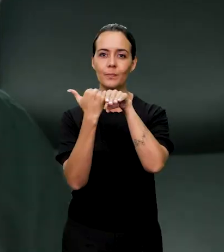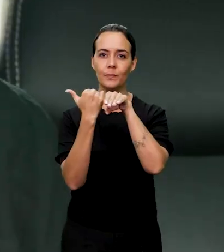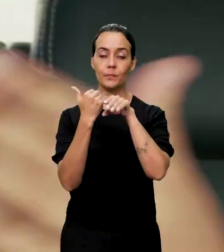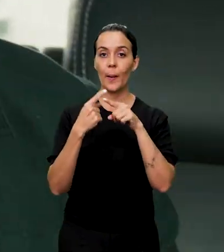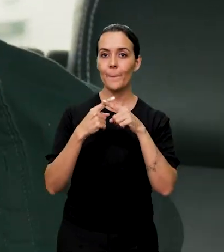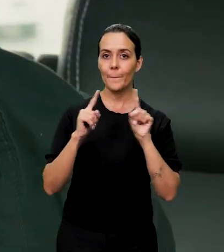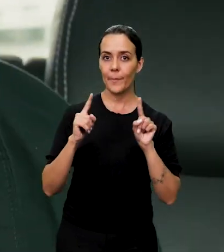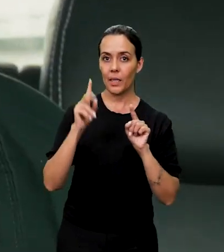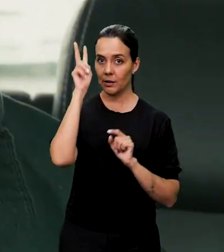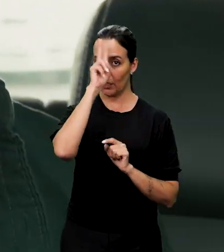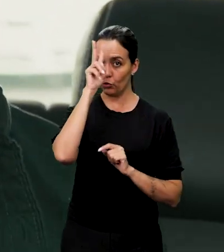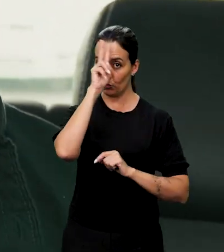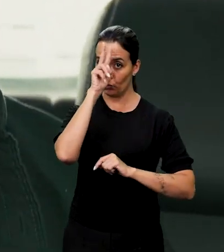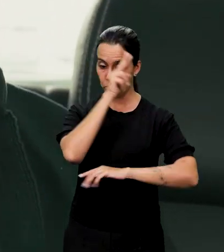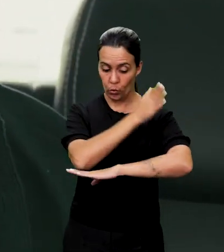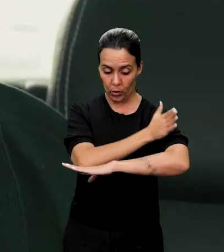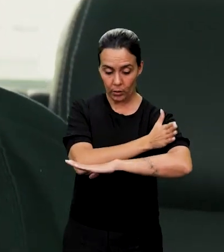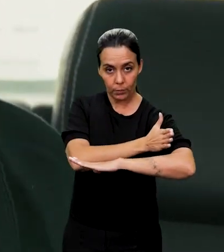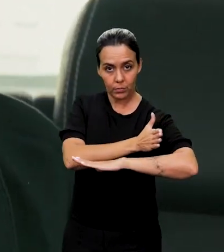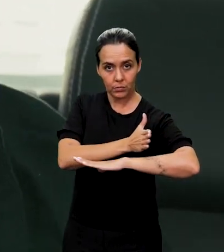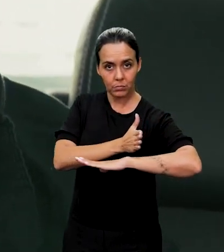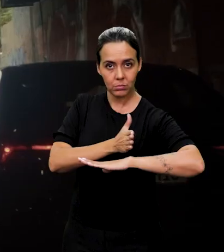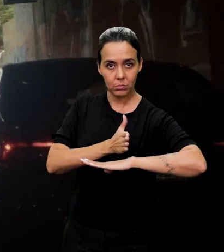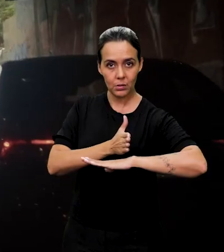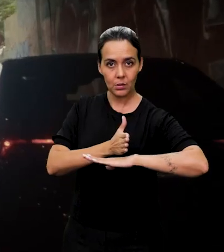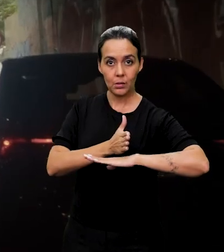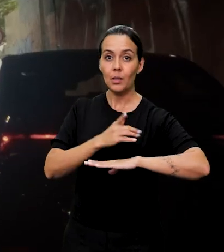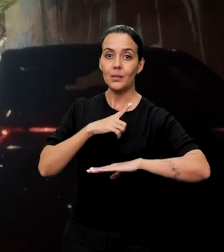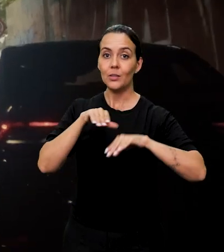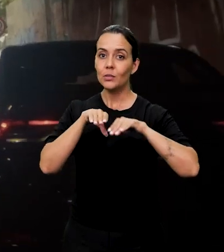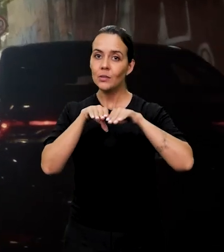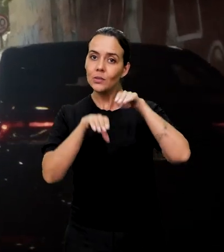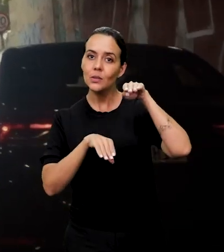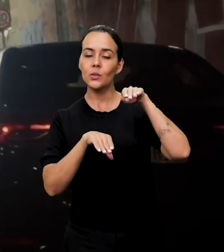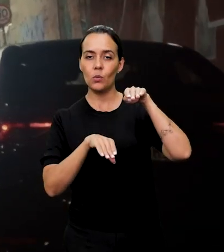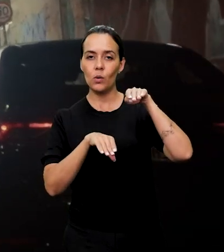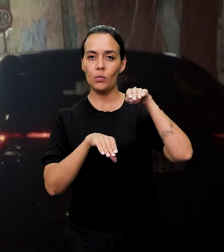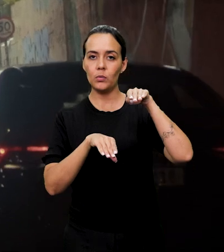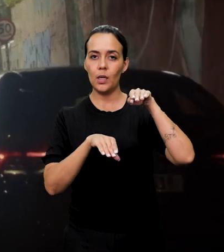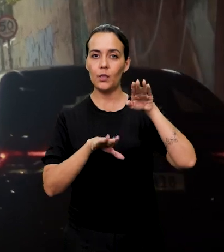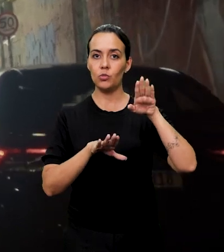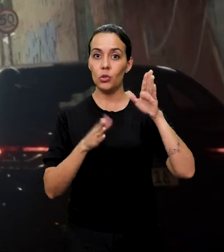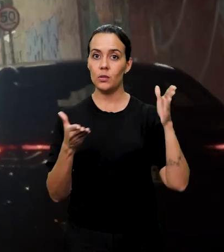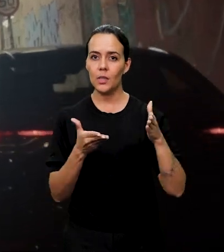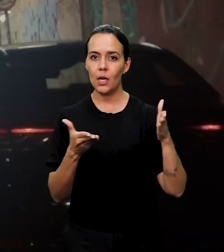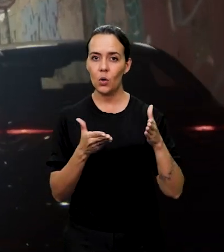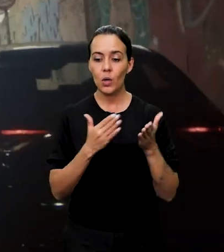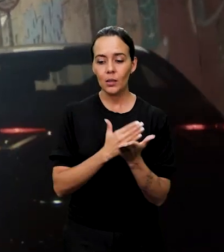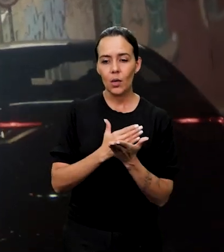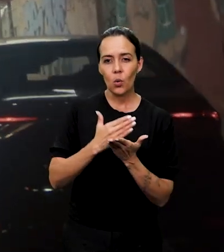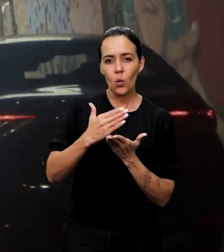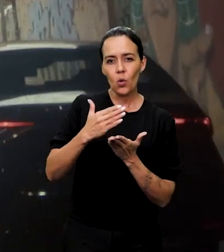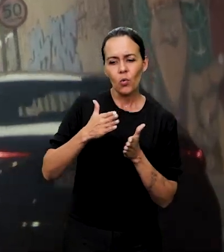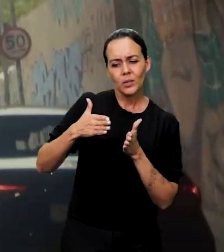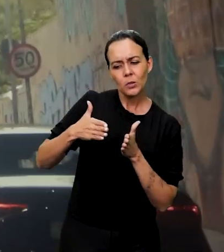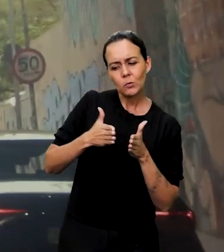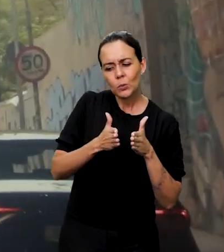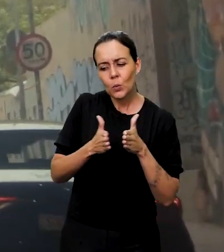isso. Porém, na linha histórica de uma grande desigualdade, tem um caminho que me parece na direção certa, e eu acho isso muito